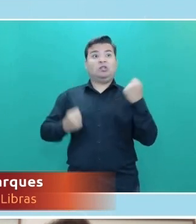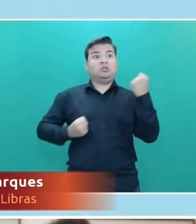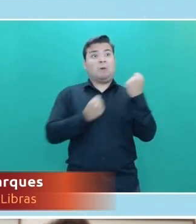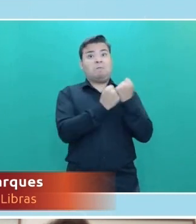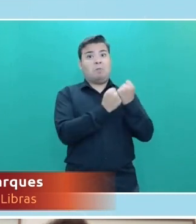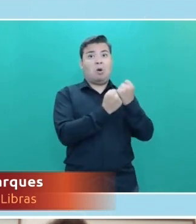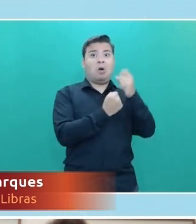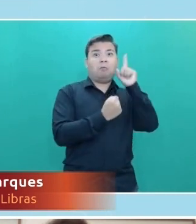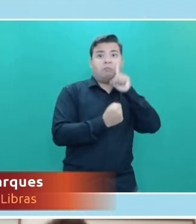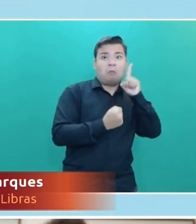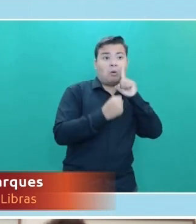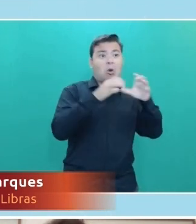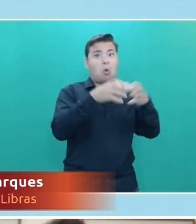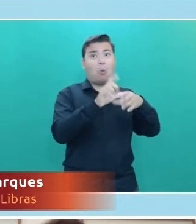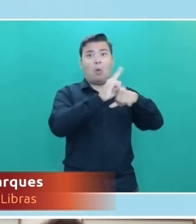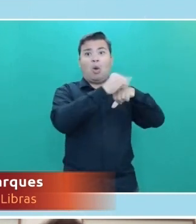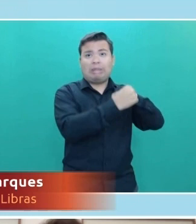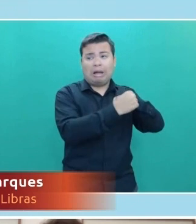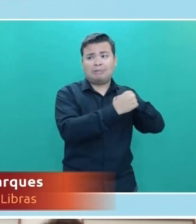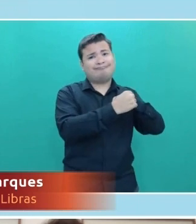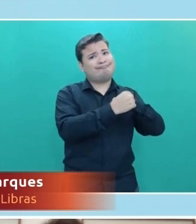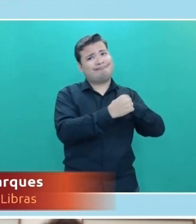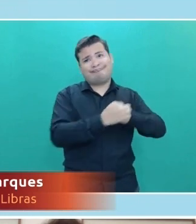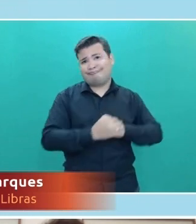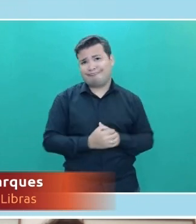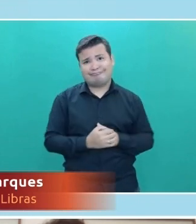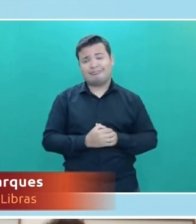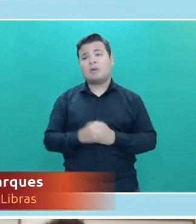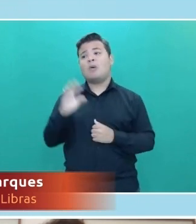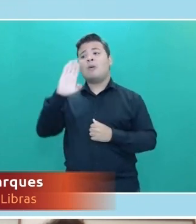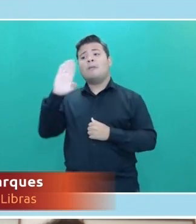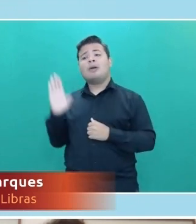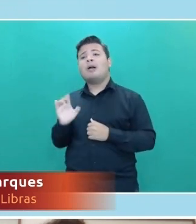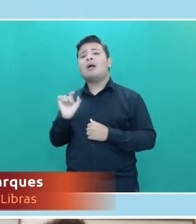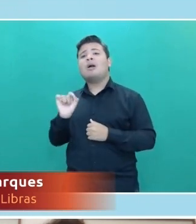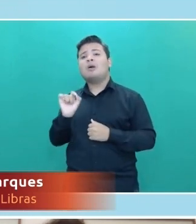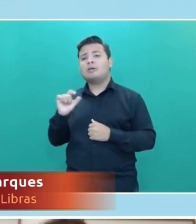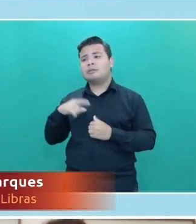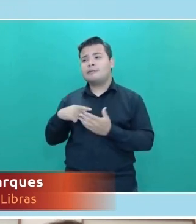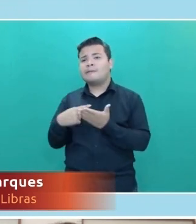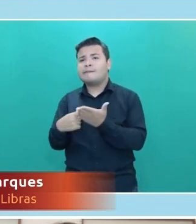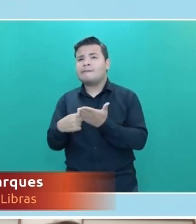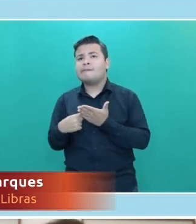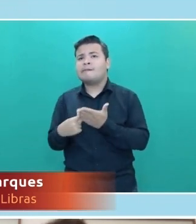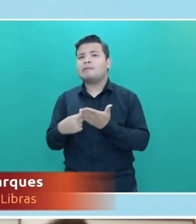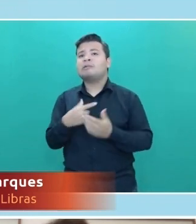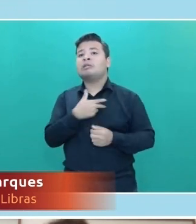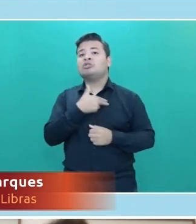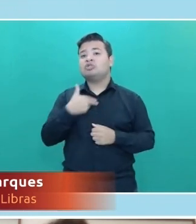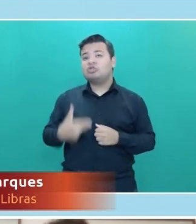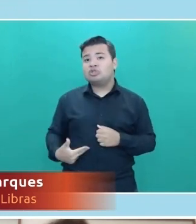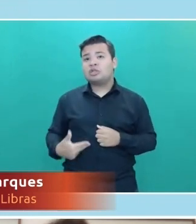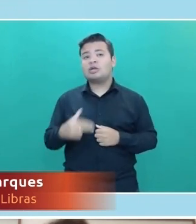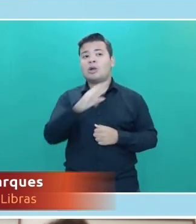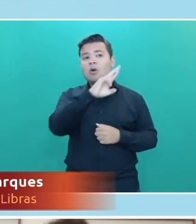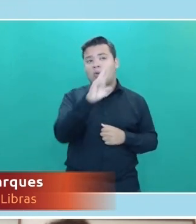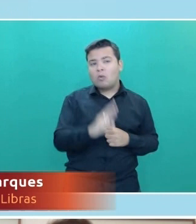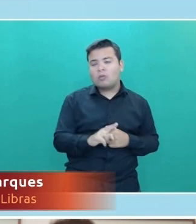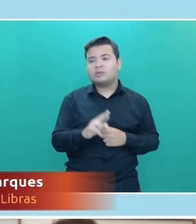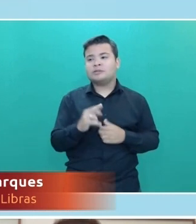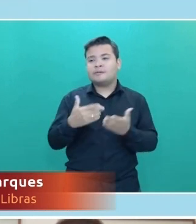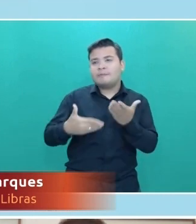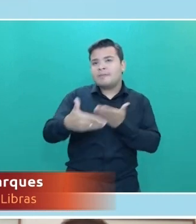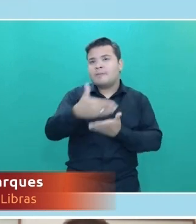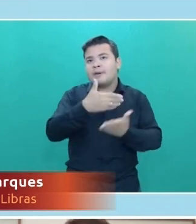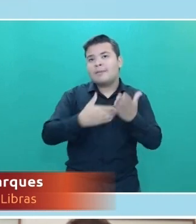OTAN nesse jogo. Então, ele busca, via China e a sua relação com a Rússia, melhorar esse status internacional.